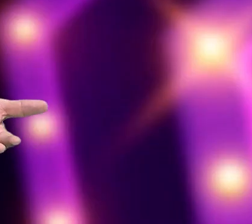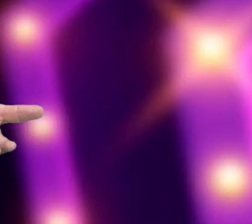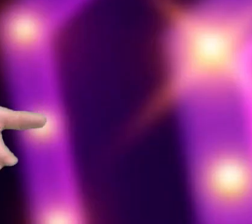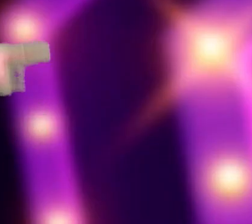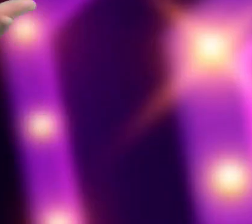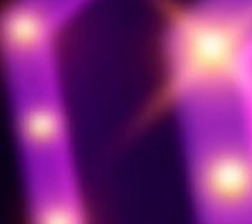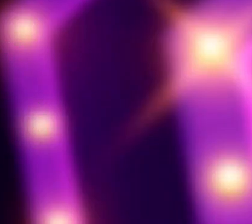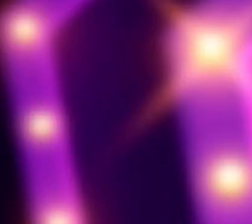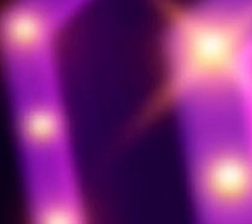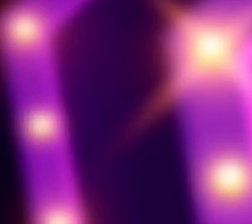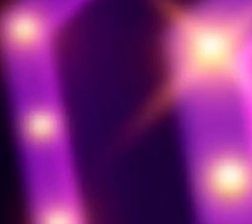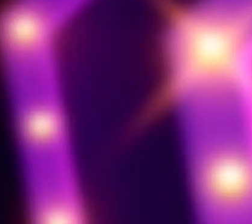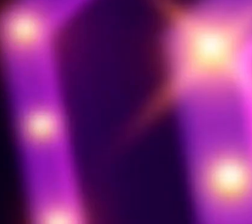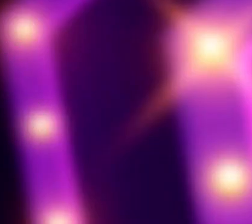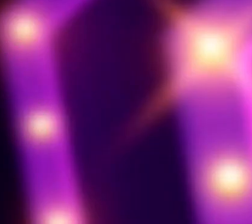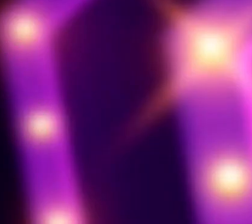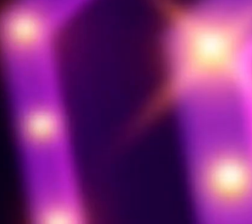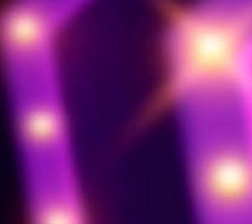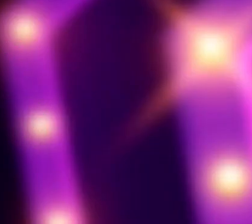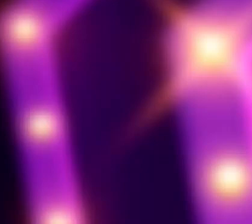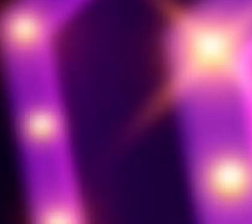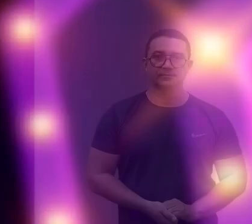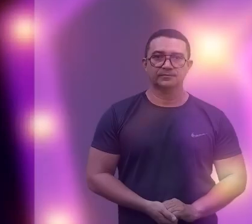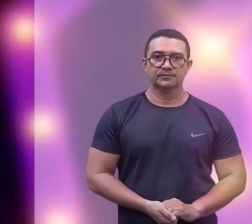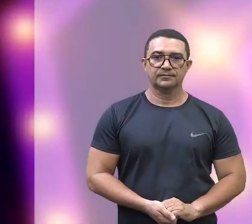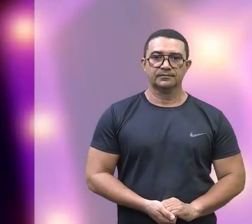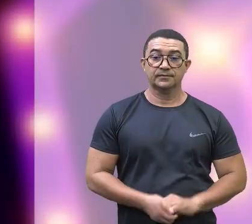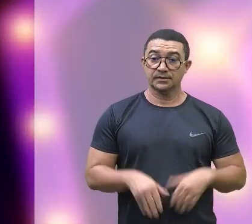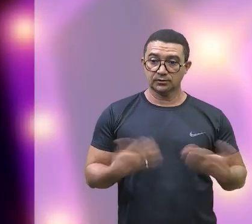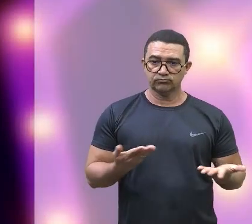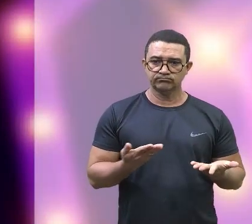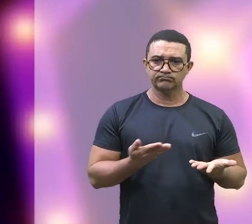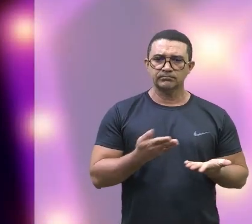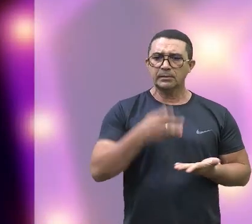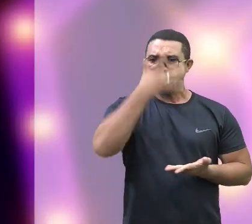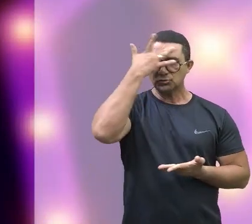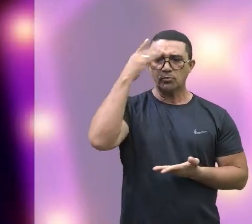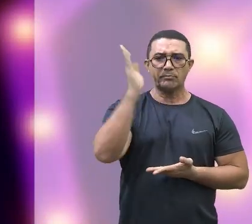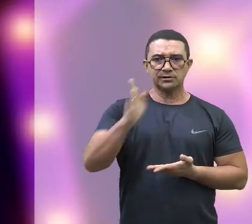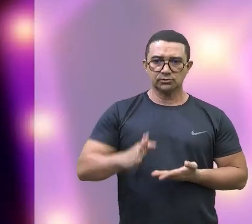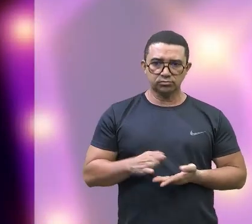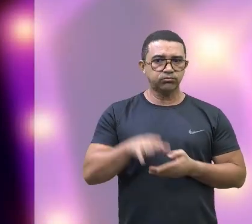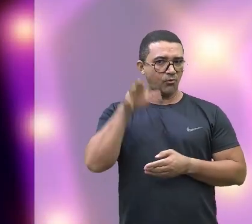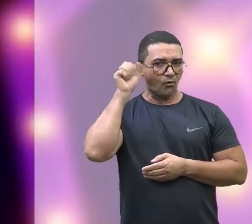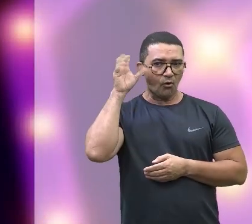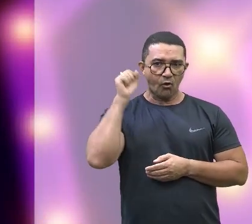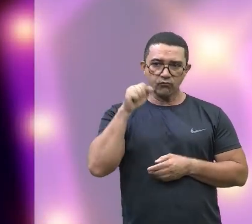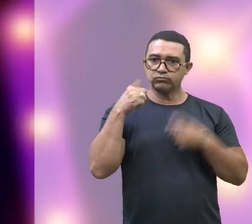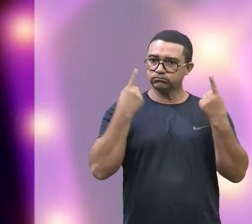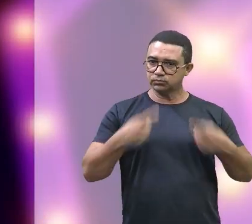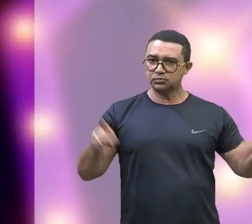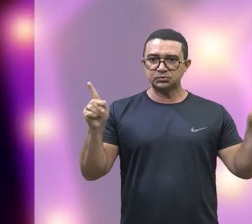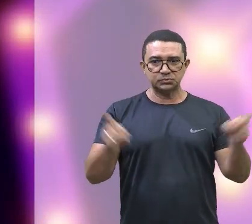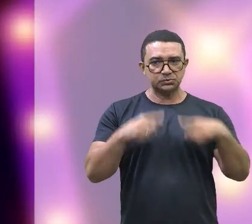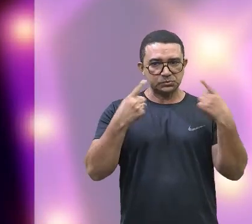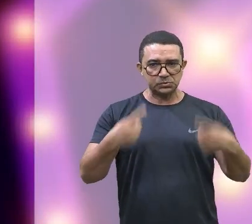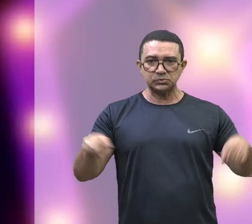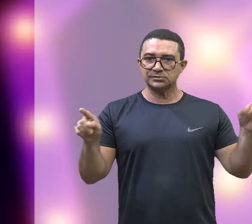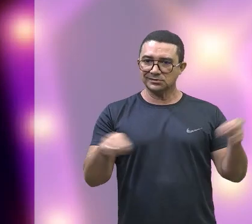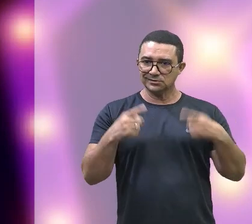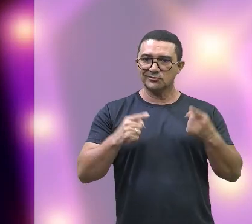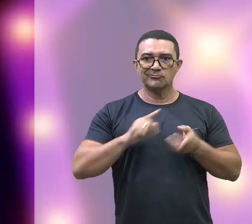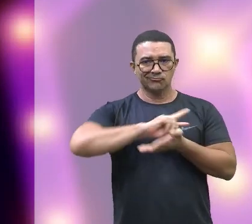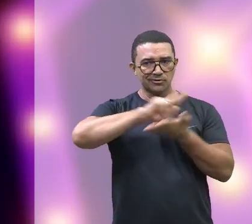Em resumo, o que é que nós descobrimos aqui? Que o brasileiro escuta muita música. Muitos sons passam pelos ouvidos